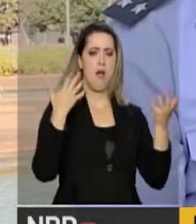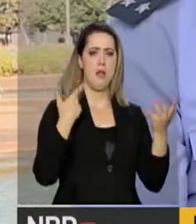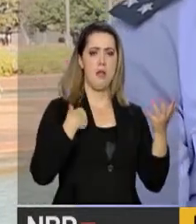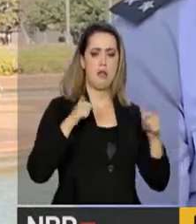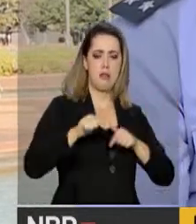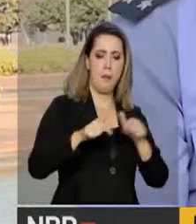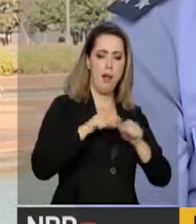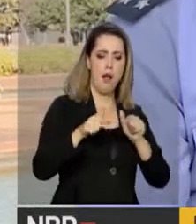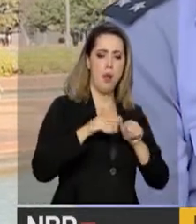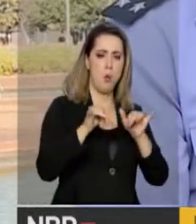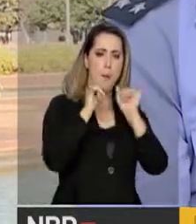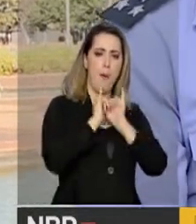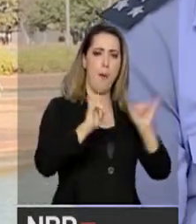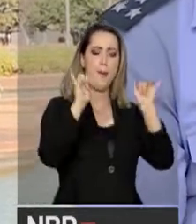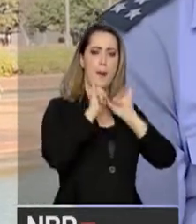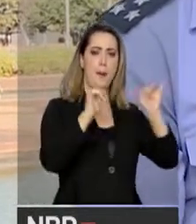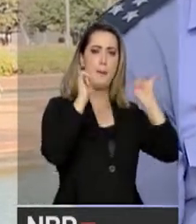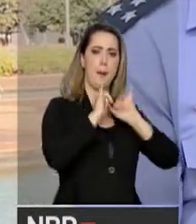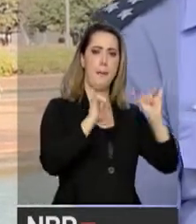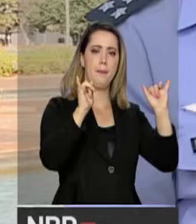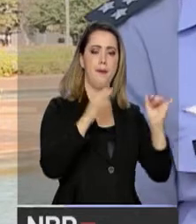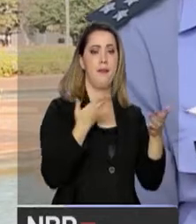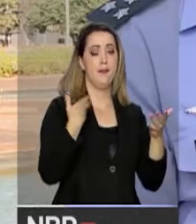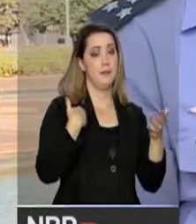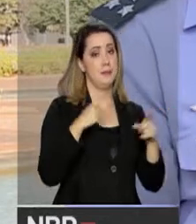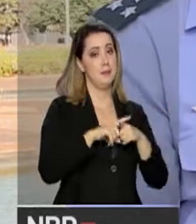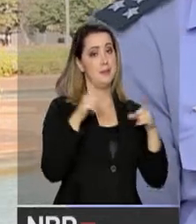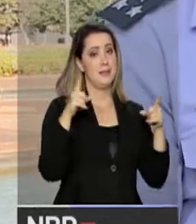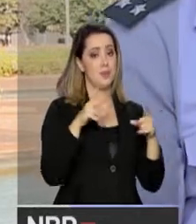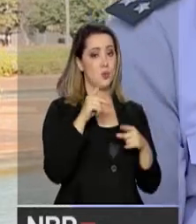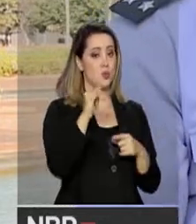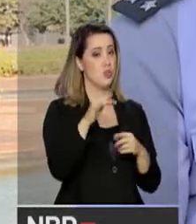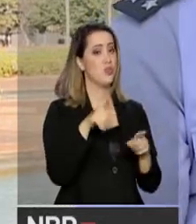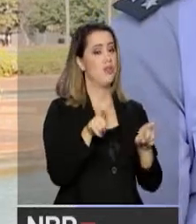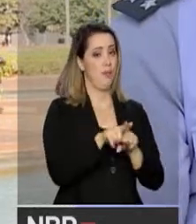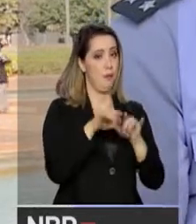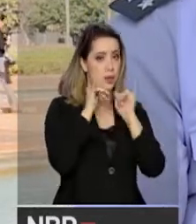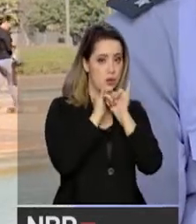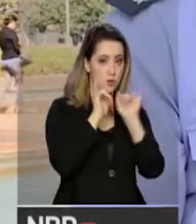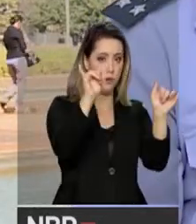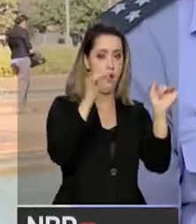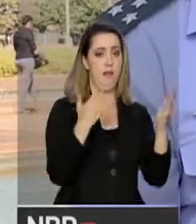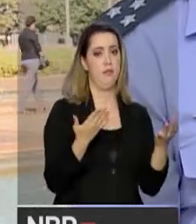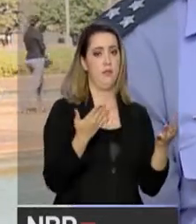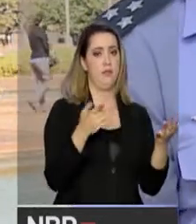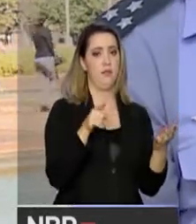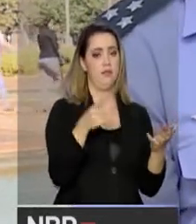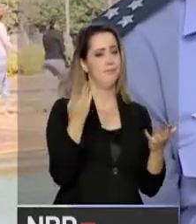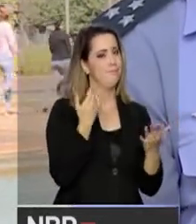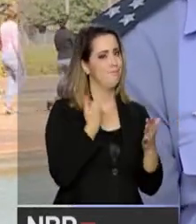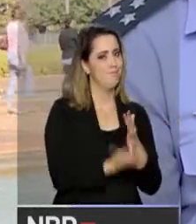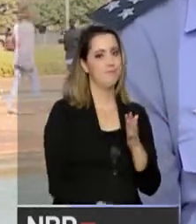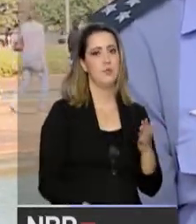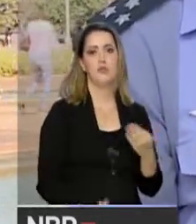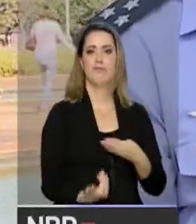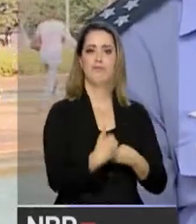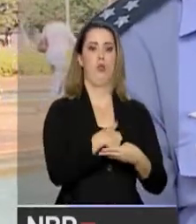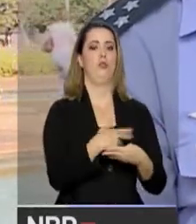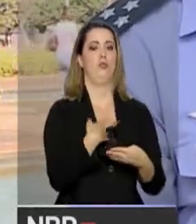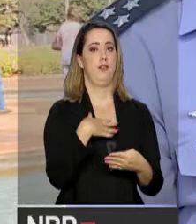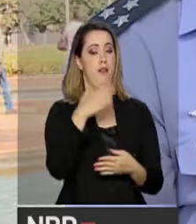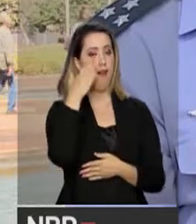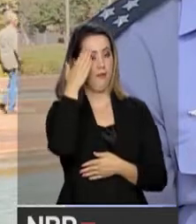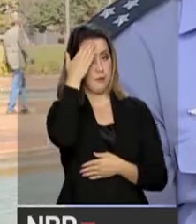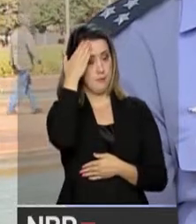havia divulgação da operação em si, mas também das datas. Isso a gente perdia muito de apreensão e muito do que a gente